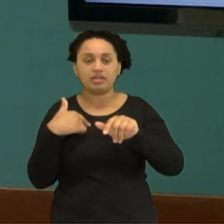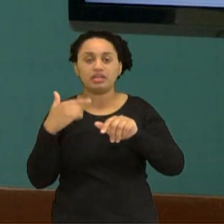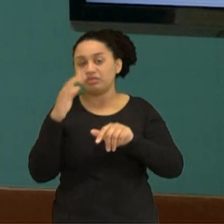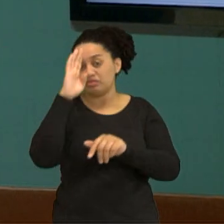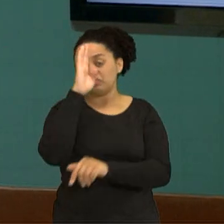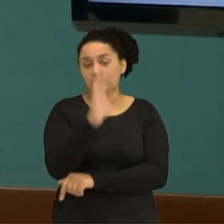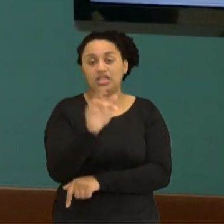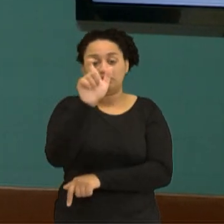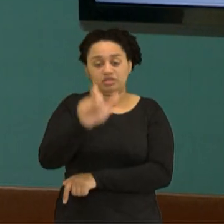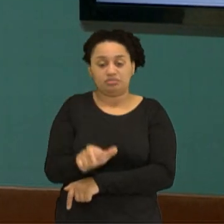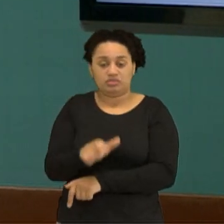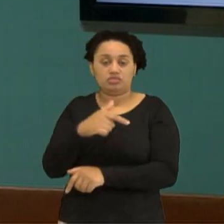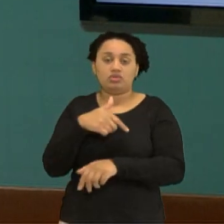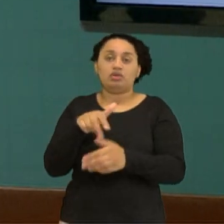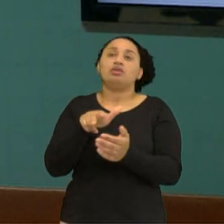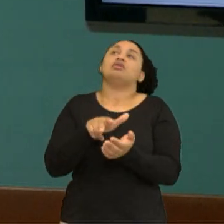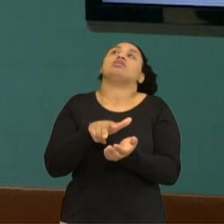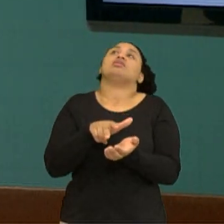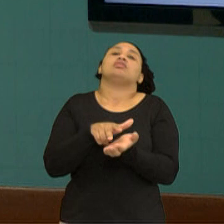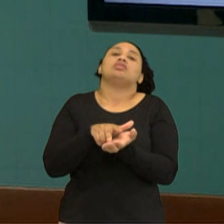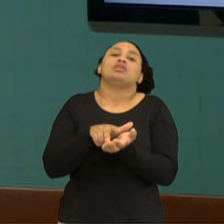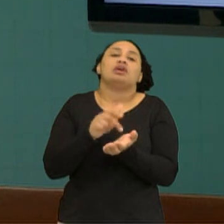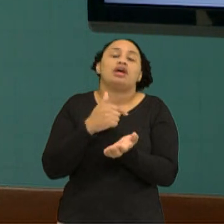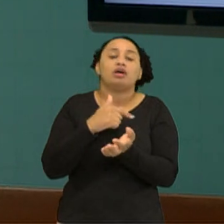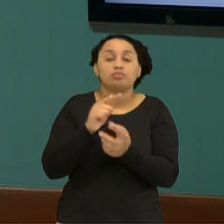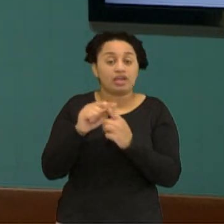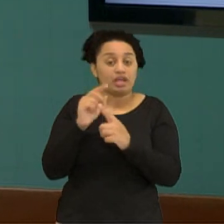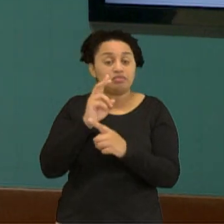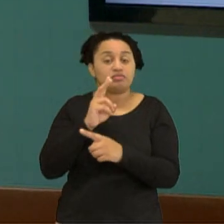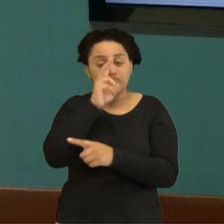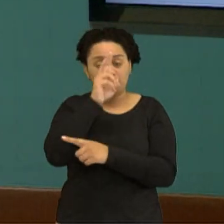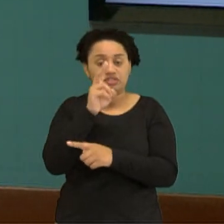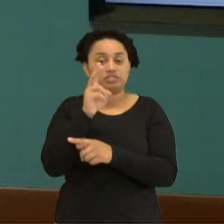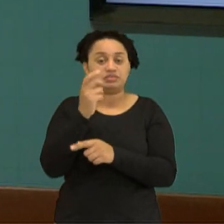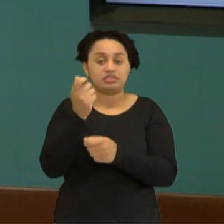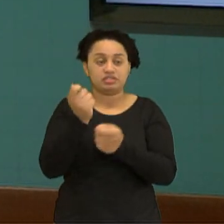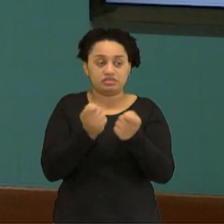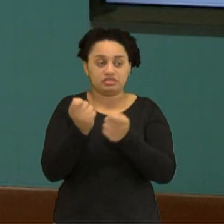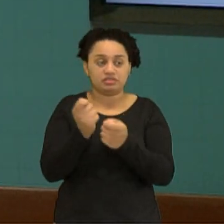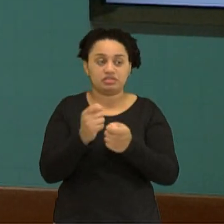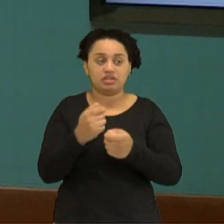promover coisas que indesejáveis, né? Porque a máquina é muito forte. Para você ter uma ideia,